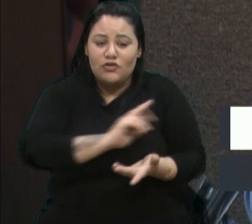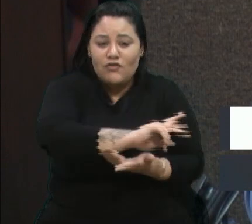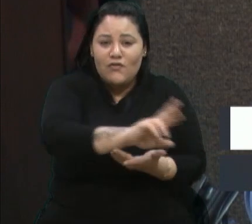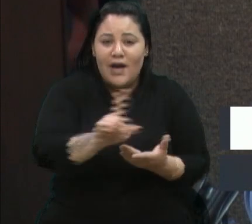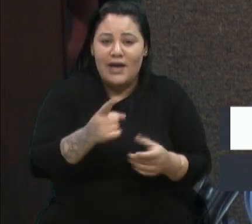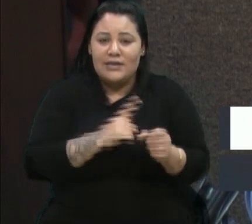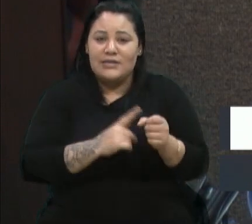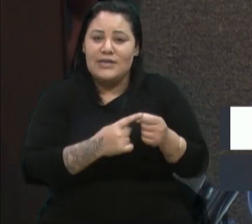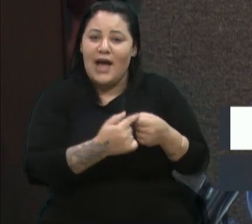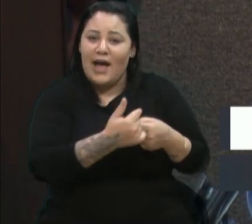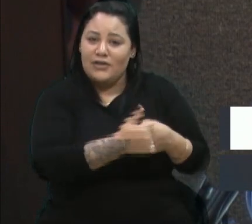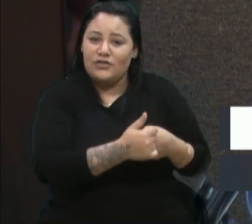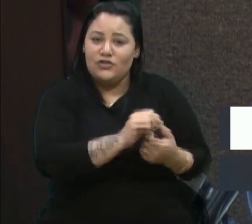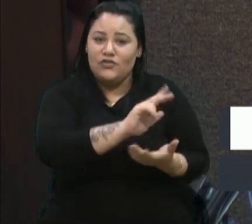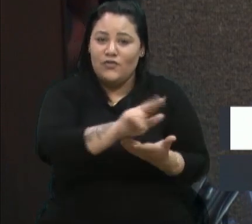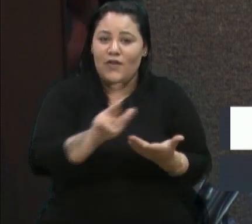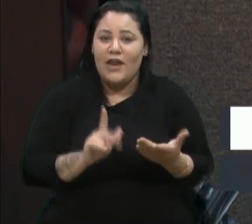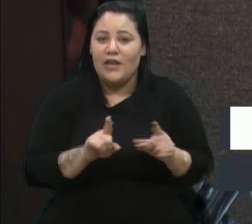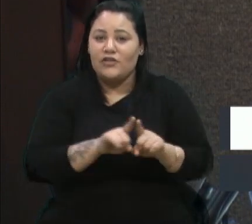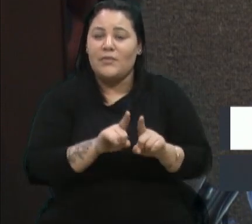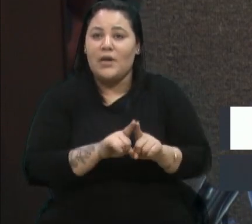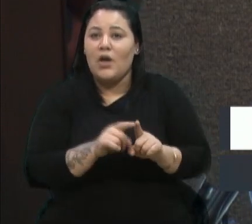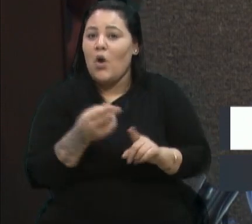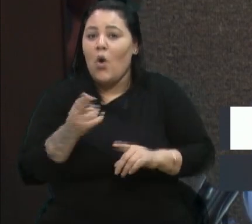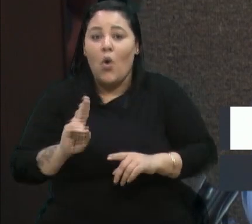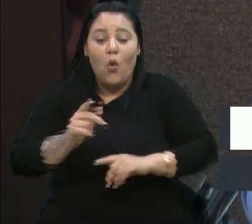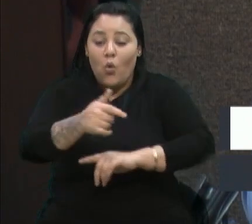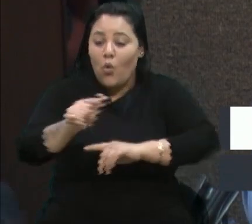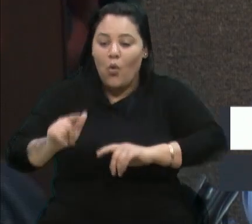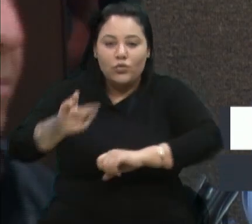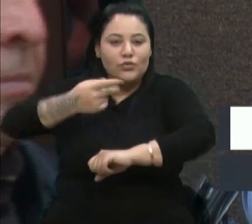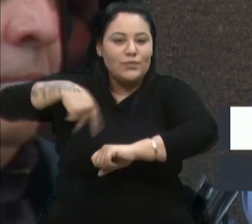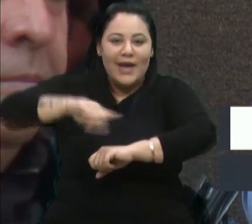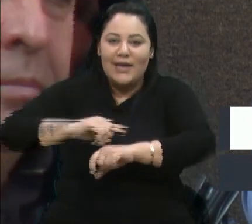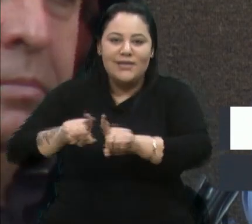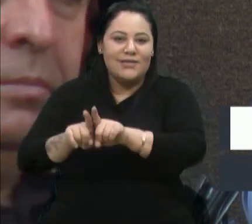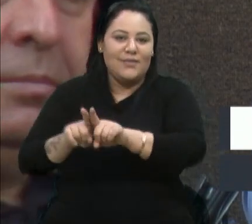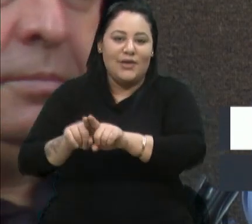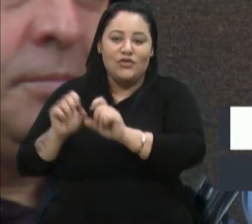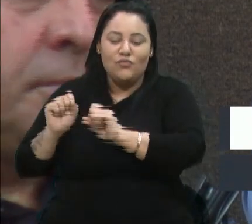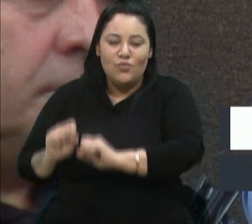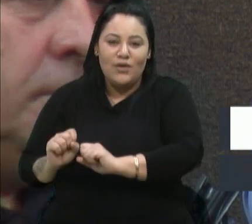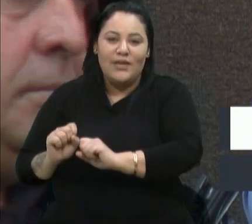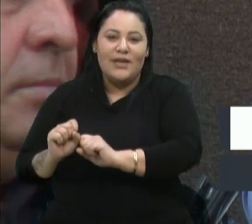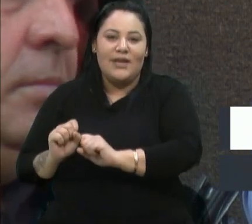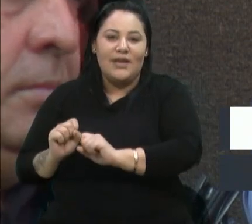cidades, e até, por que não dizer, até de repente de outros países, de podermos